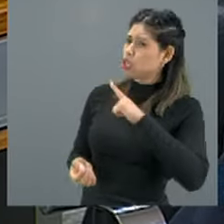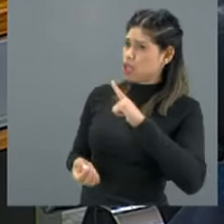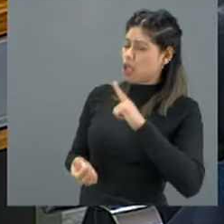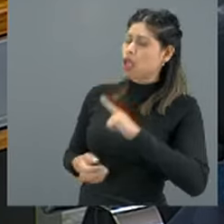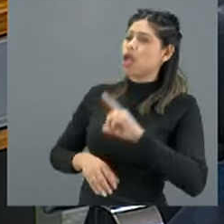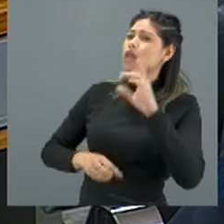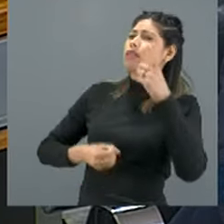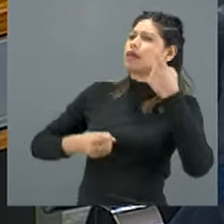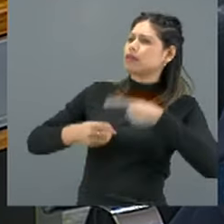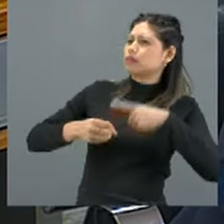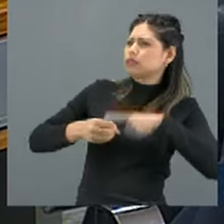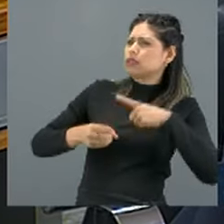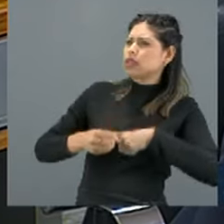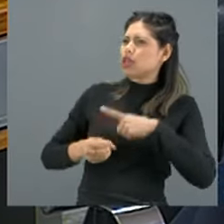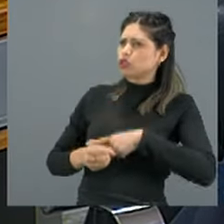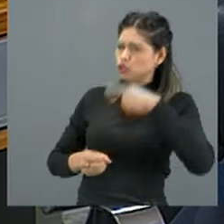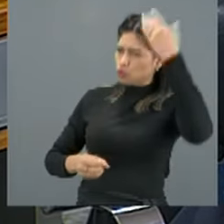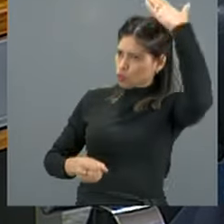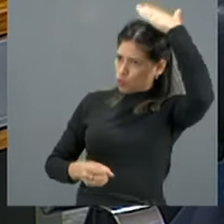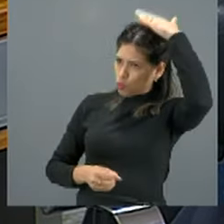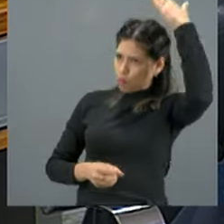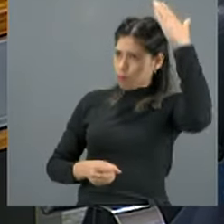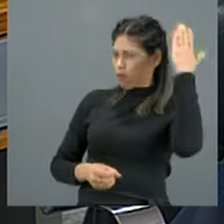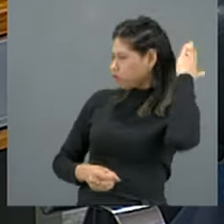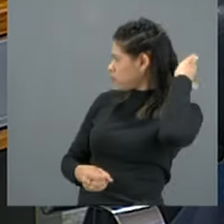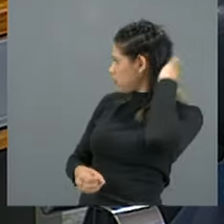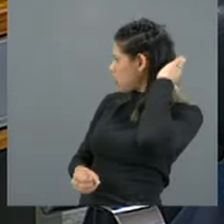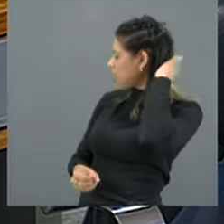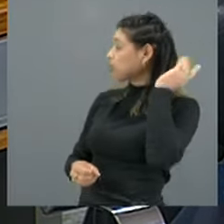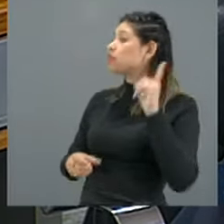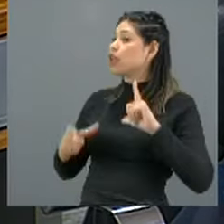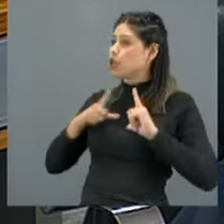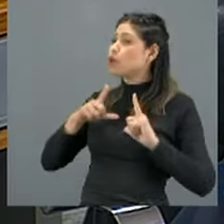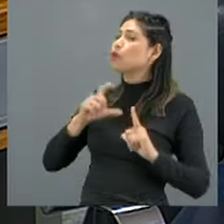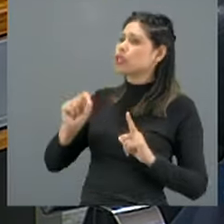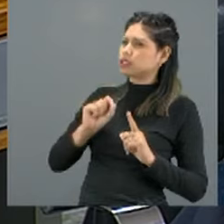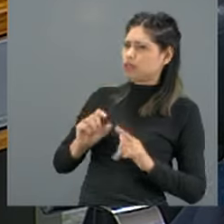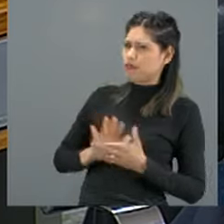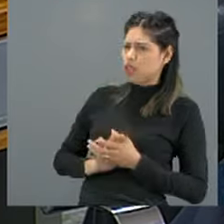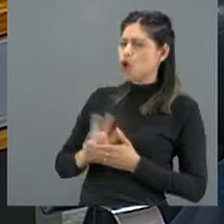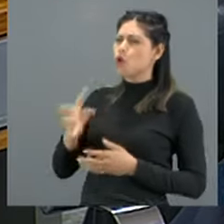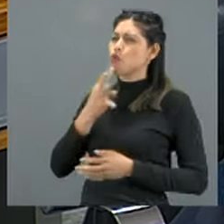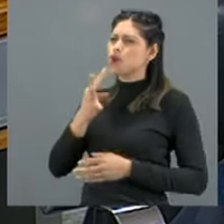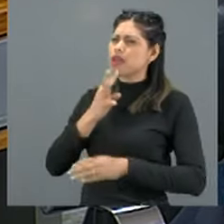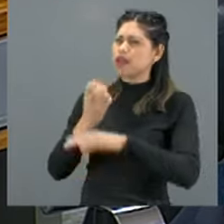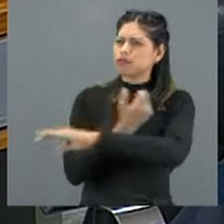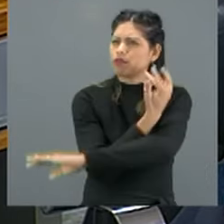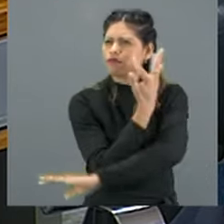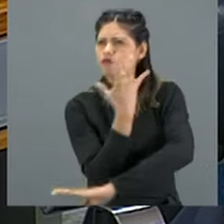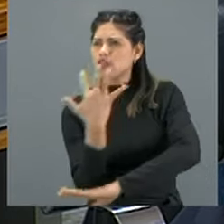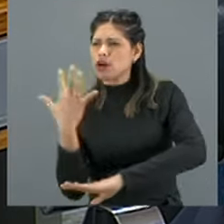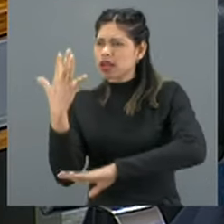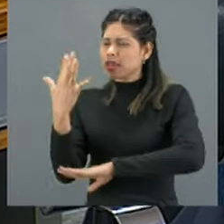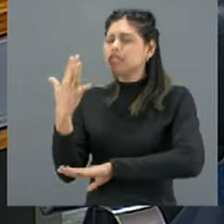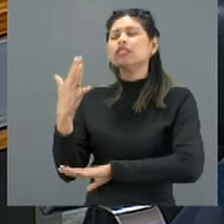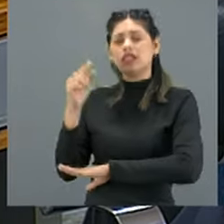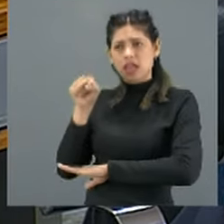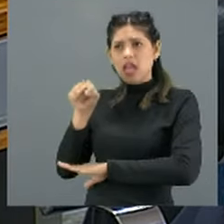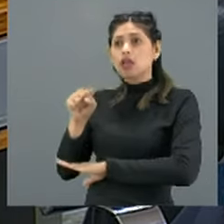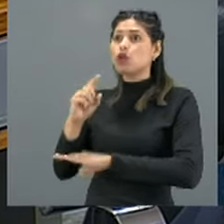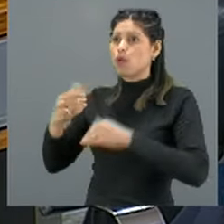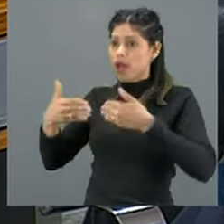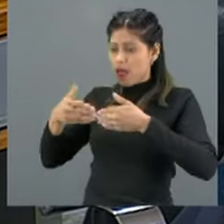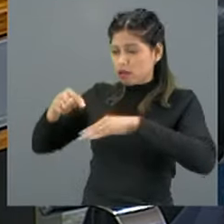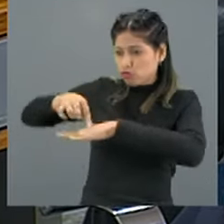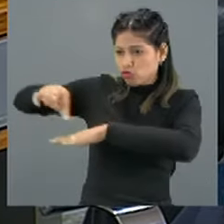grande, né, laboratório disso aí. Né? Você pega lá a Floresta Nacional do Jamanchim. Quando ela foi delimitada, já tinha